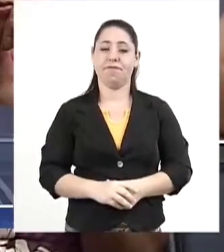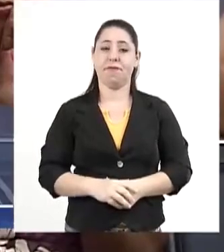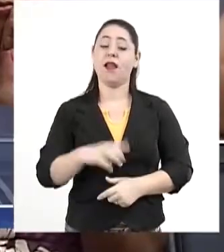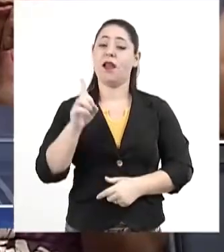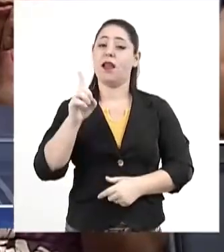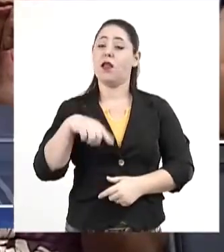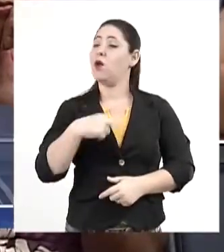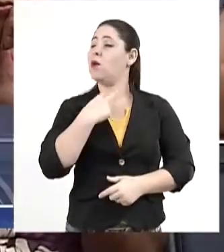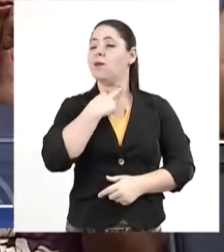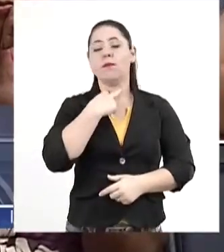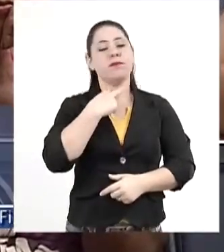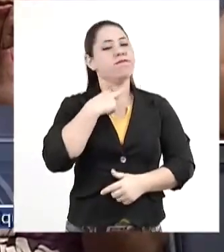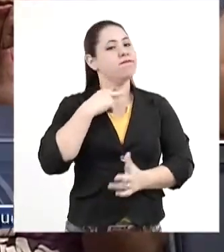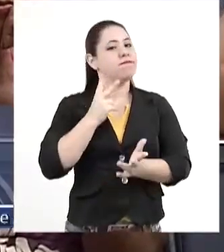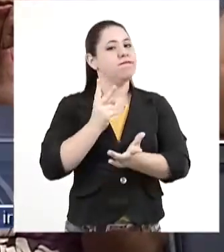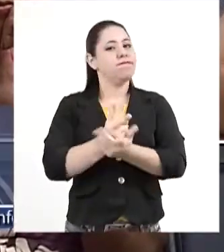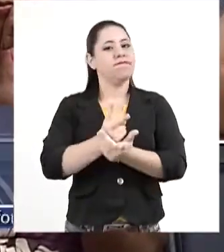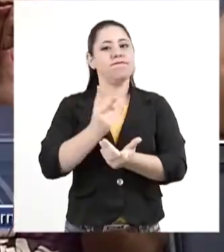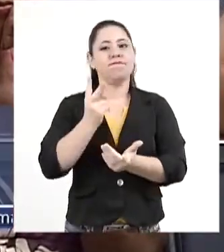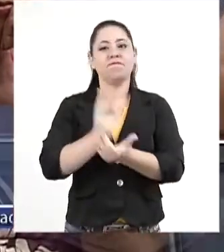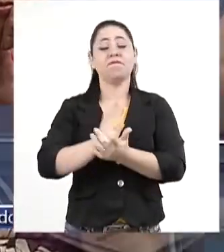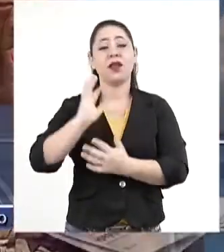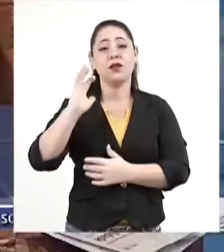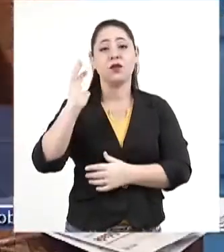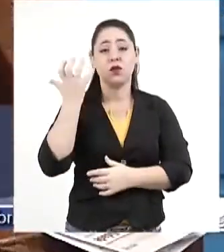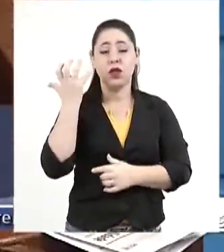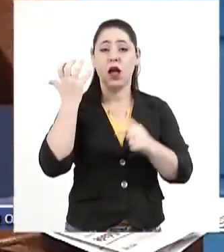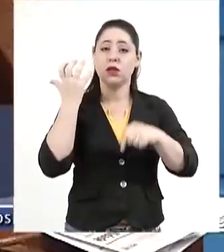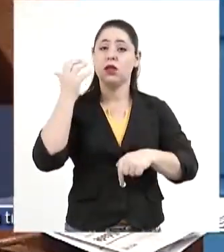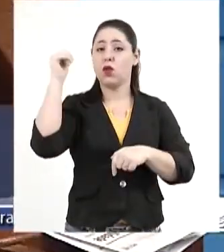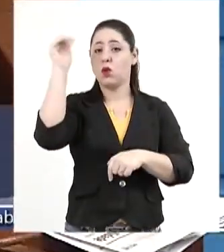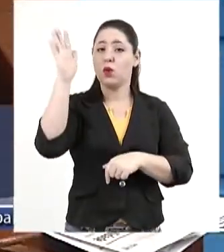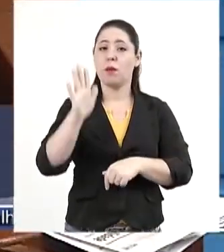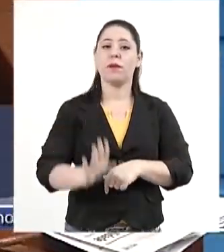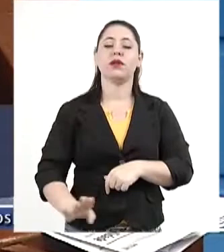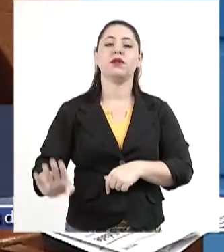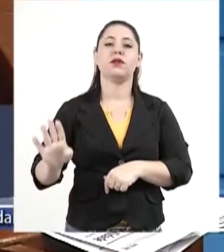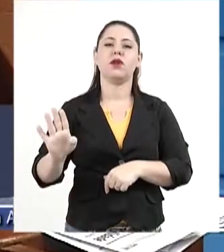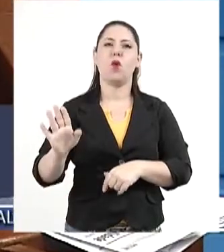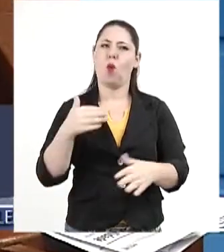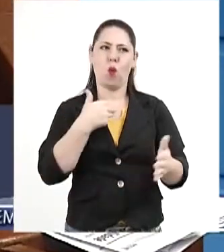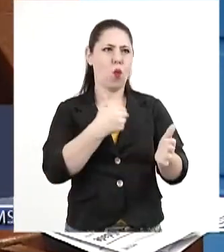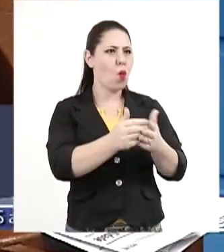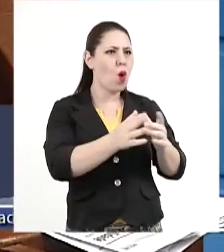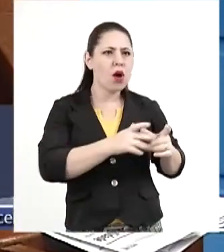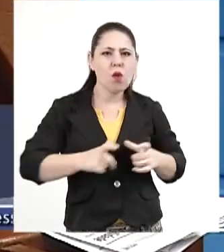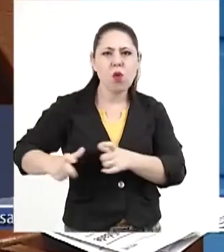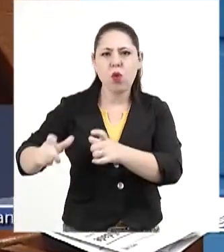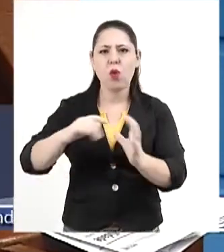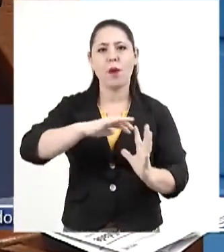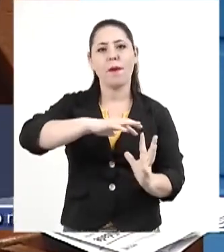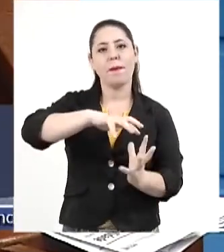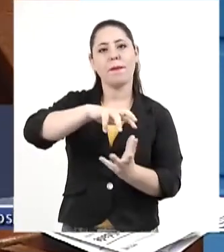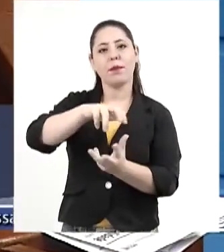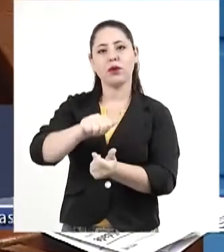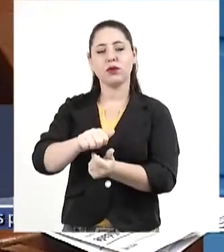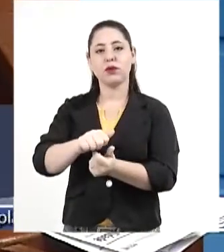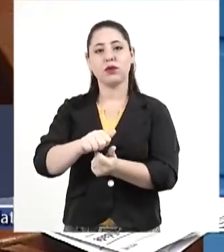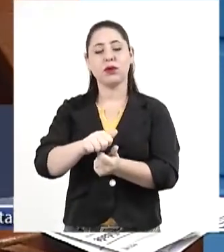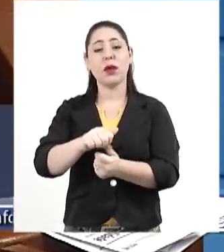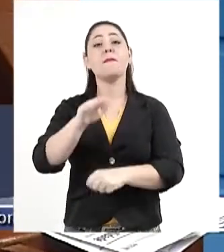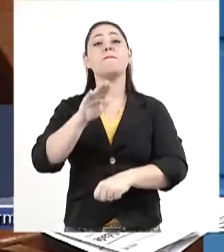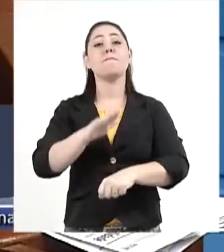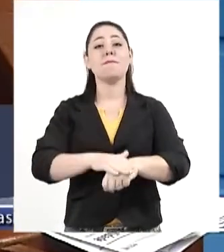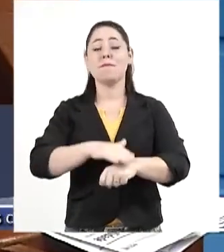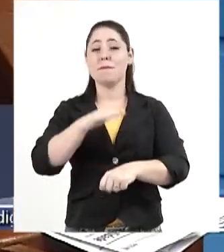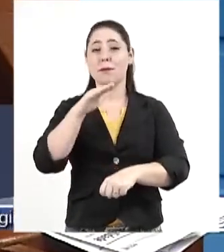Isso não pode continuar acontecendo no Brasil, em qualquer lugar do mundo, e principalmente,